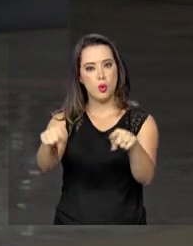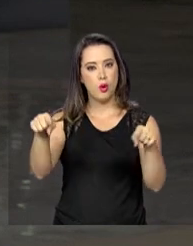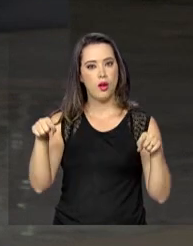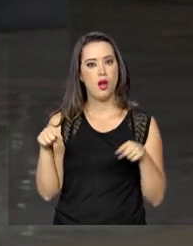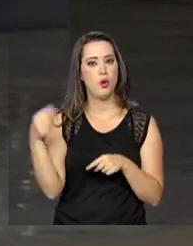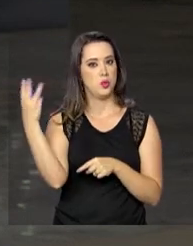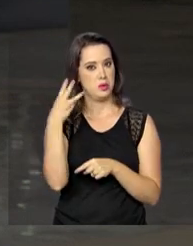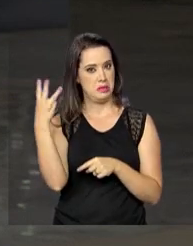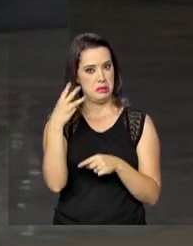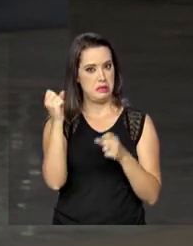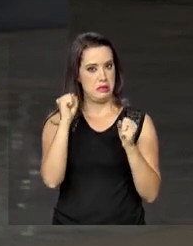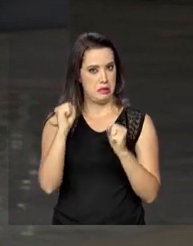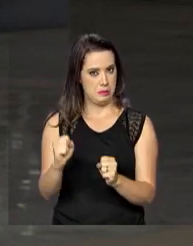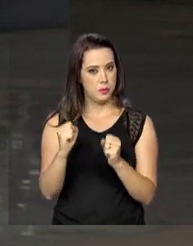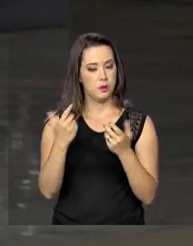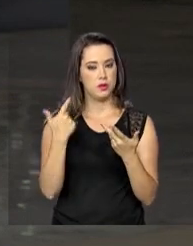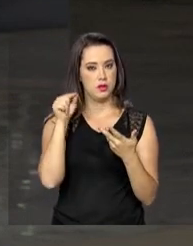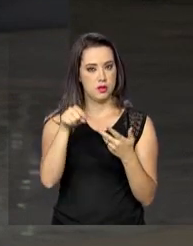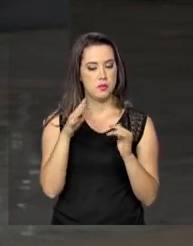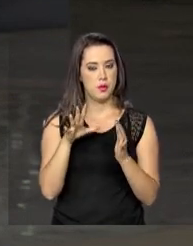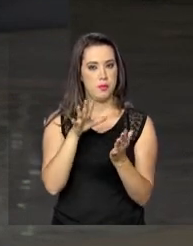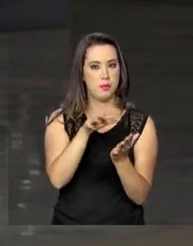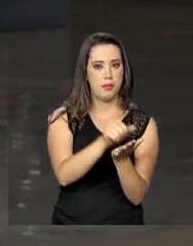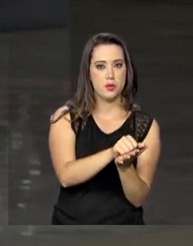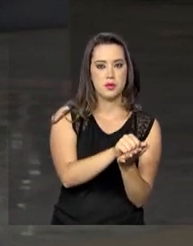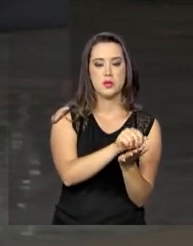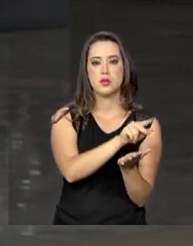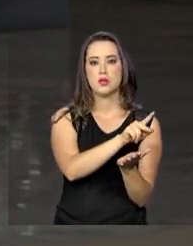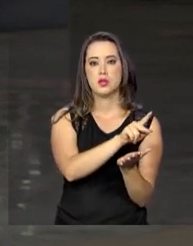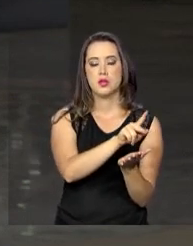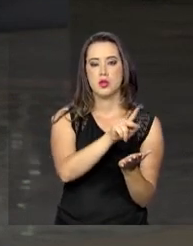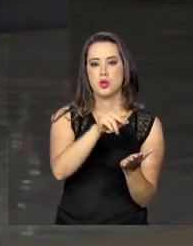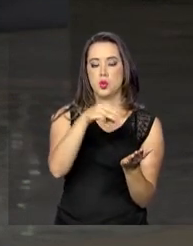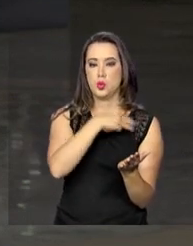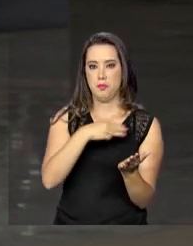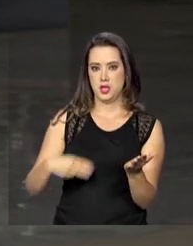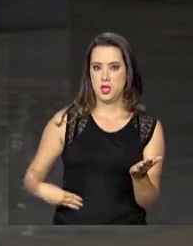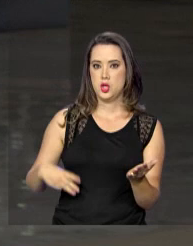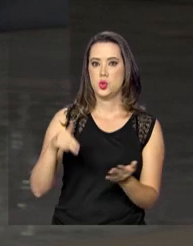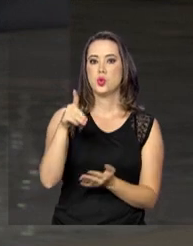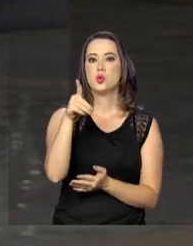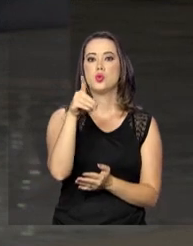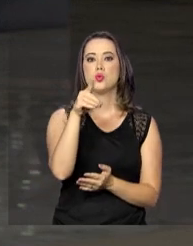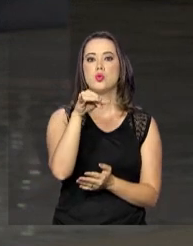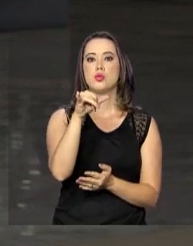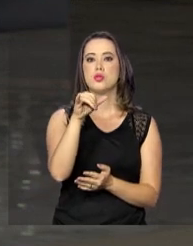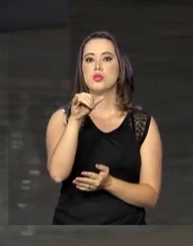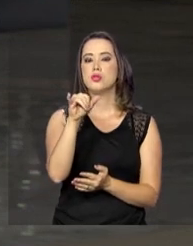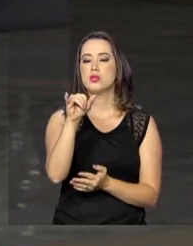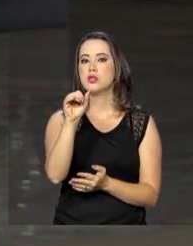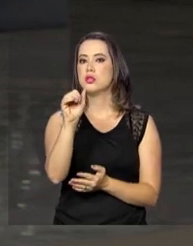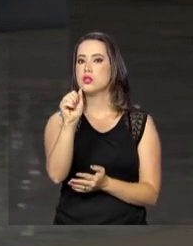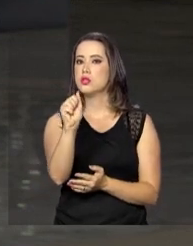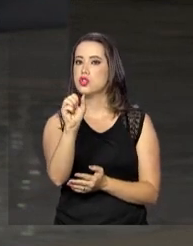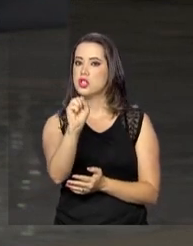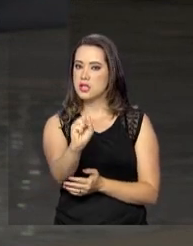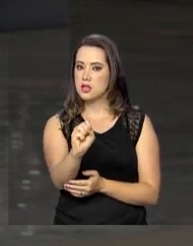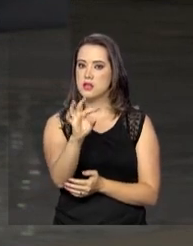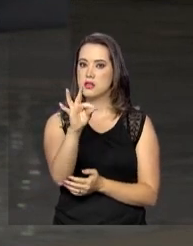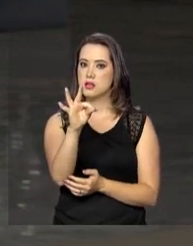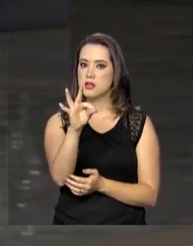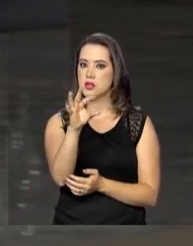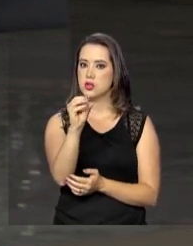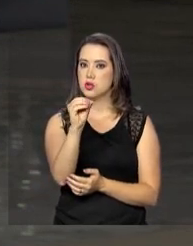o supremo tribunal federal para a posse do ministro dias tóffoli ele que será o integrante mais jovem da corte a